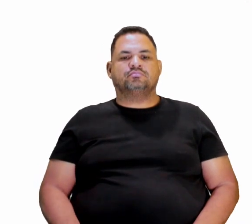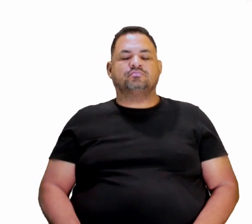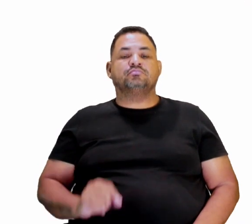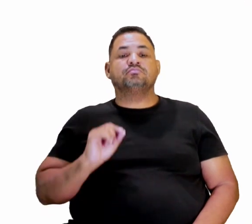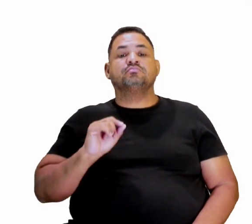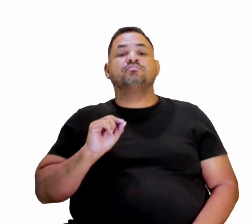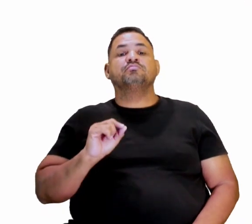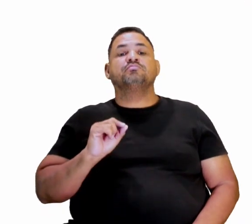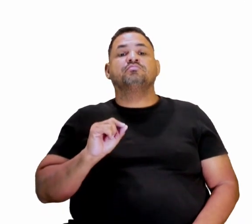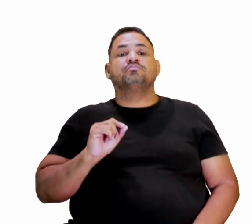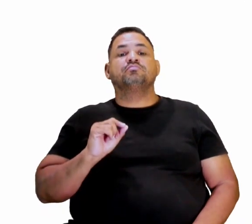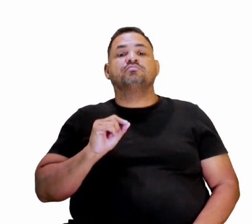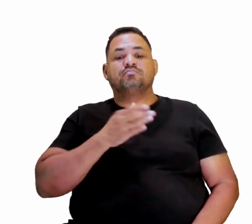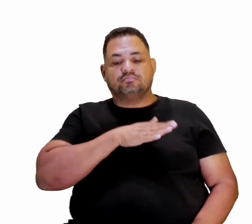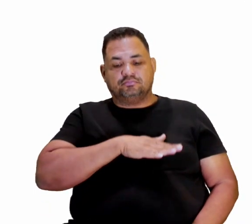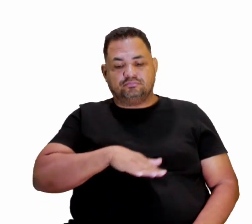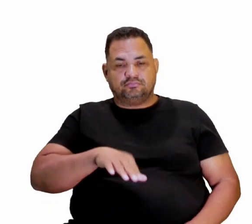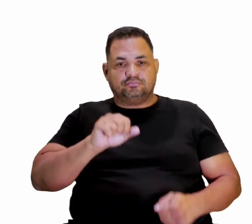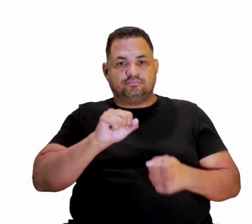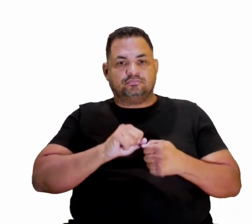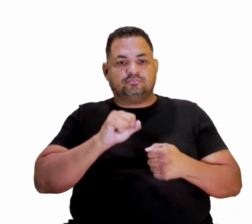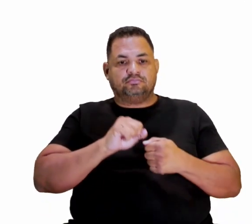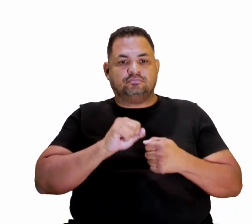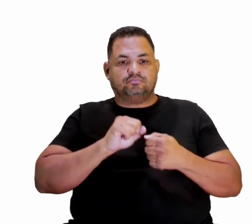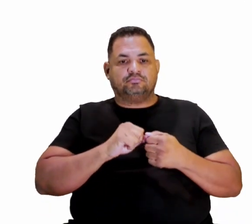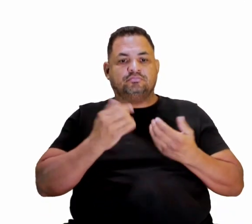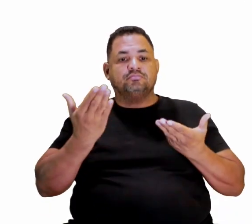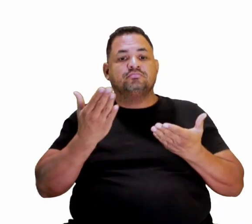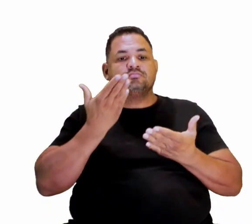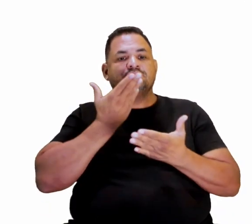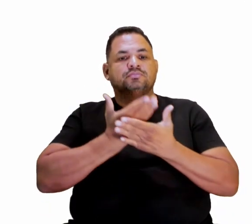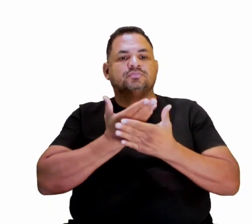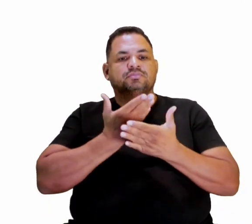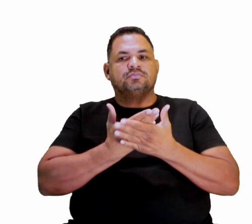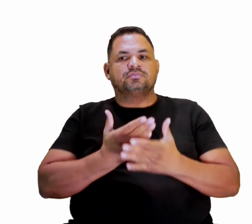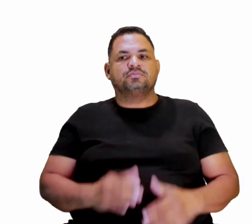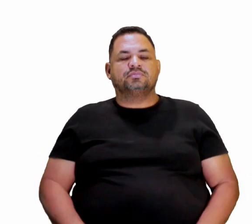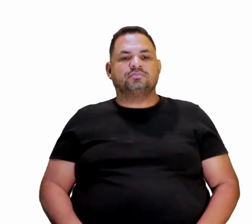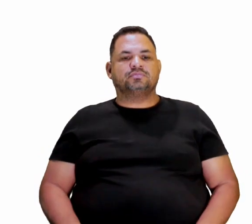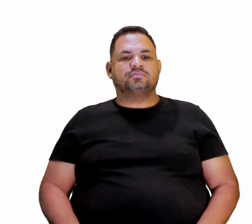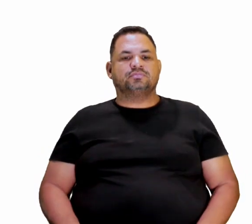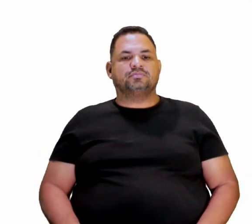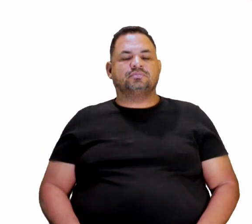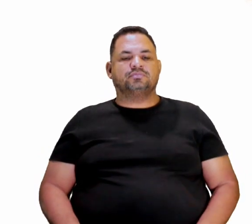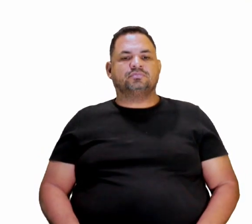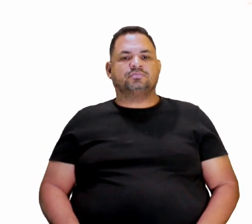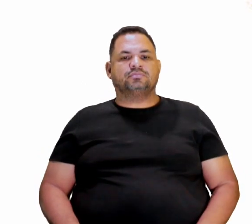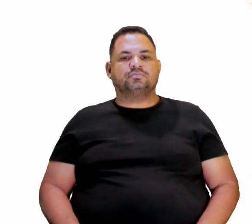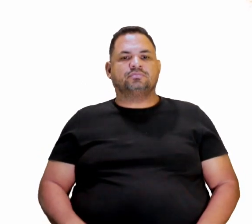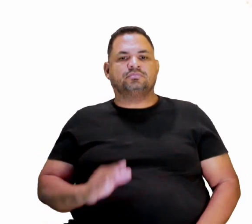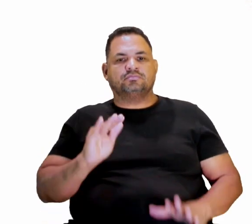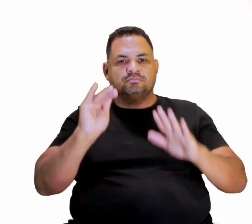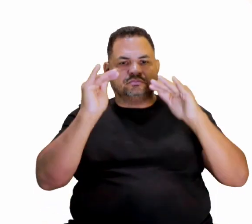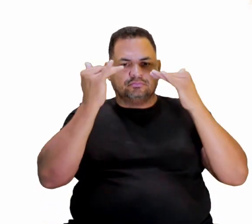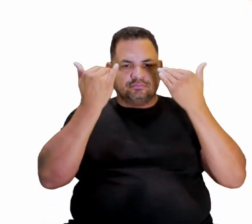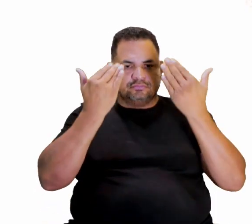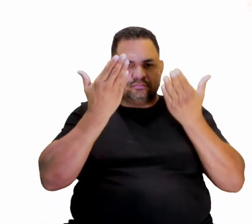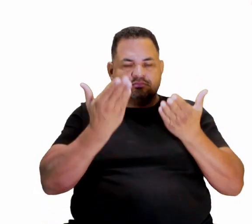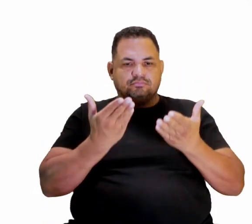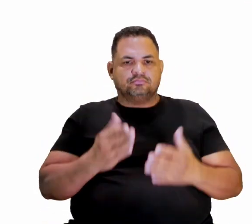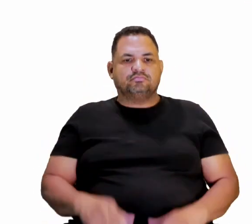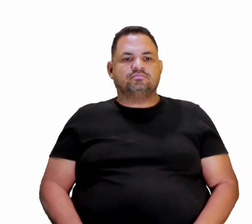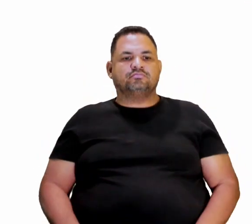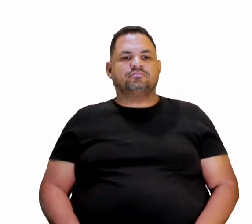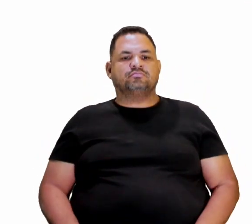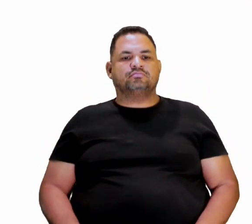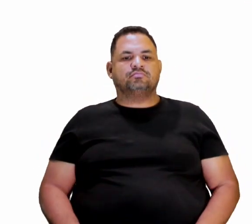as crianças estão fazendo? They are studying. Eles estão estudando. Are they paying attention? Eles estão prestando atenção. Are